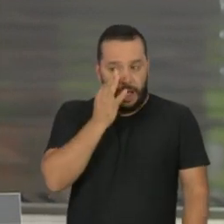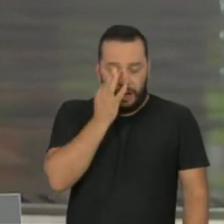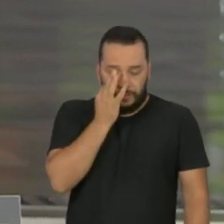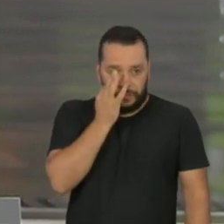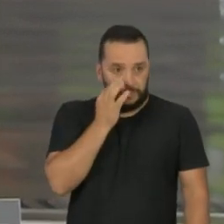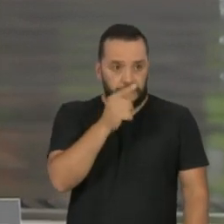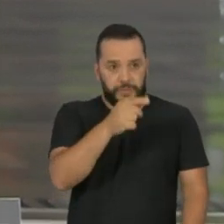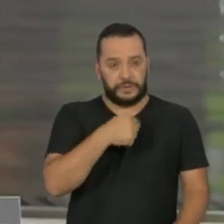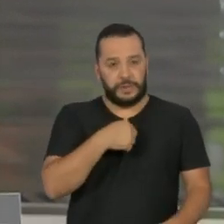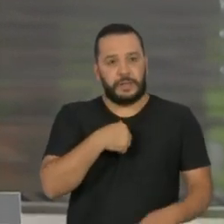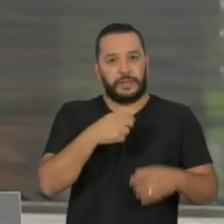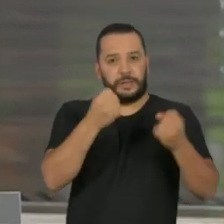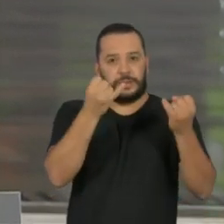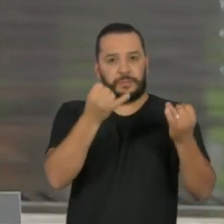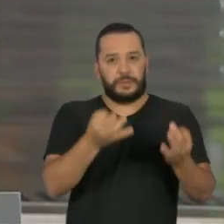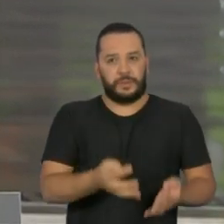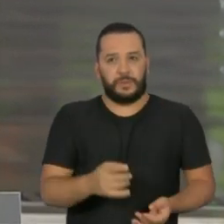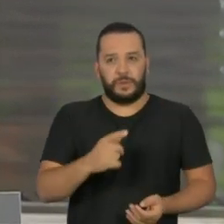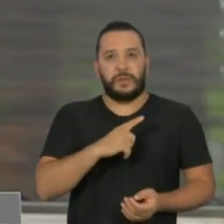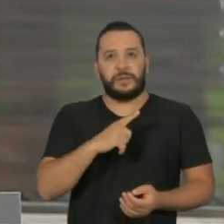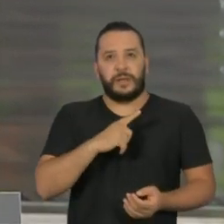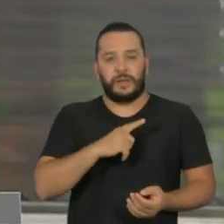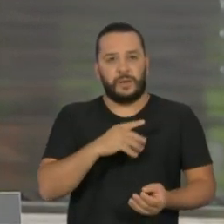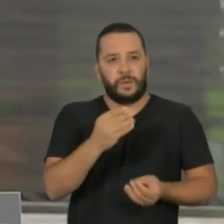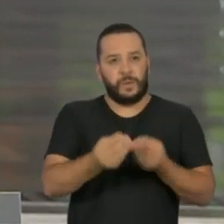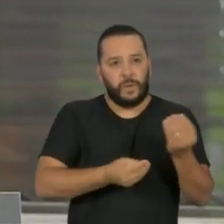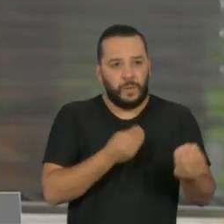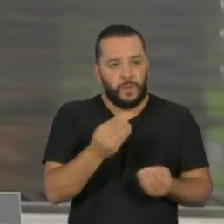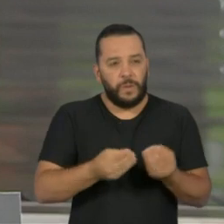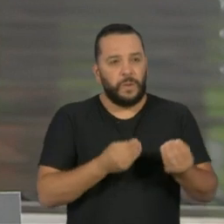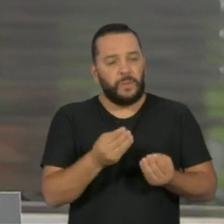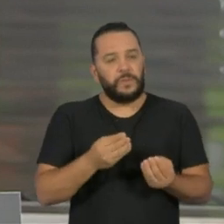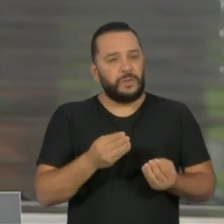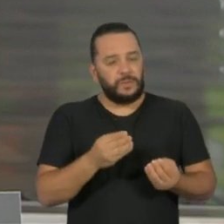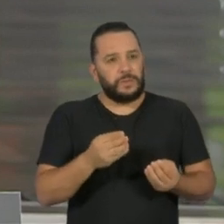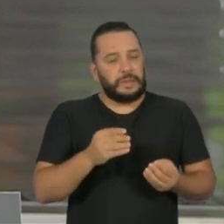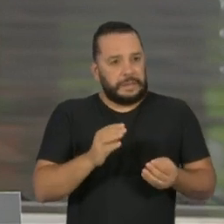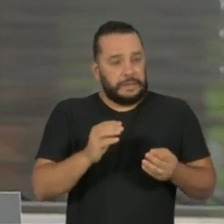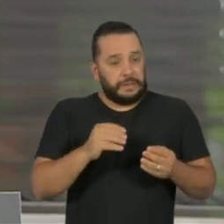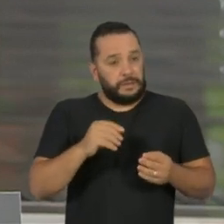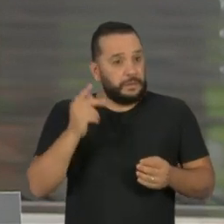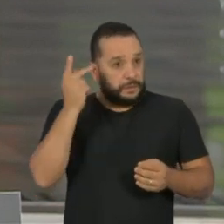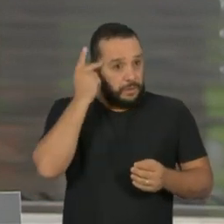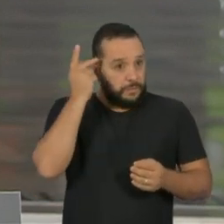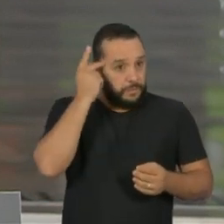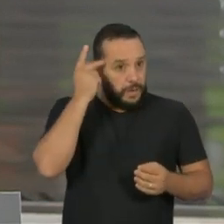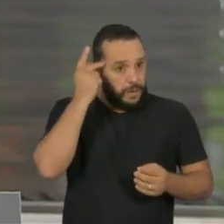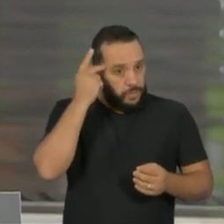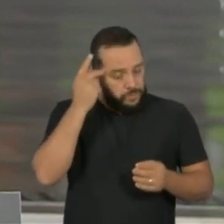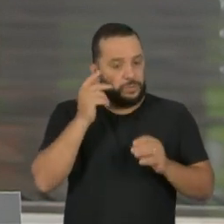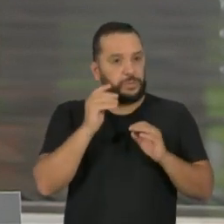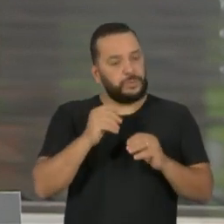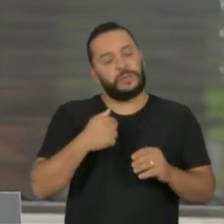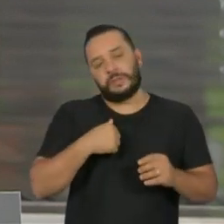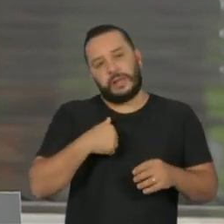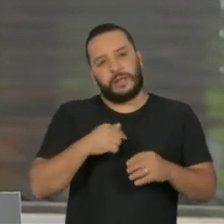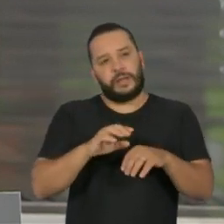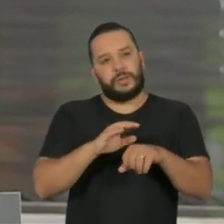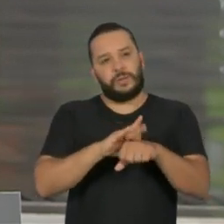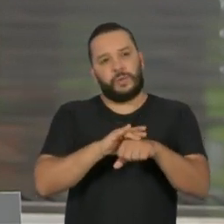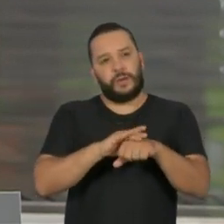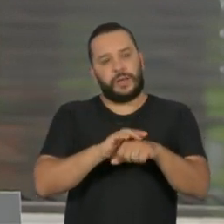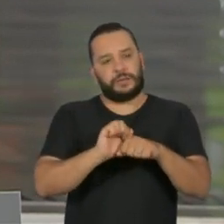estavam comentando. Já existe, então, uma previsão do pico da doença no estado de São Paulo, e se já existe alguma